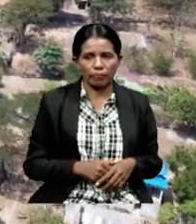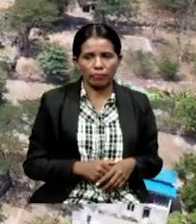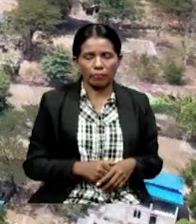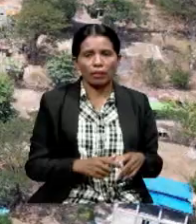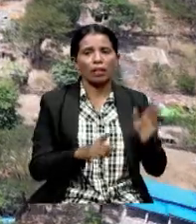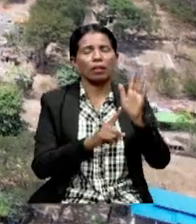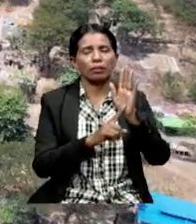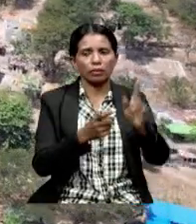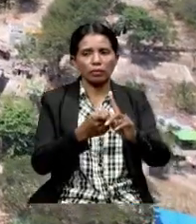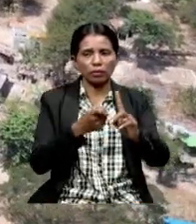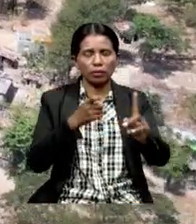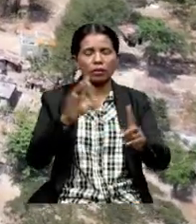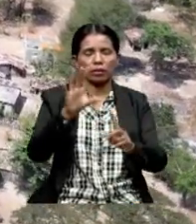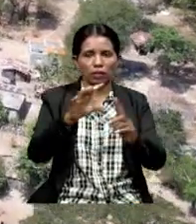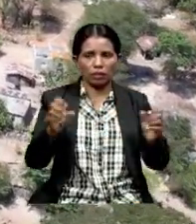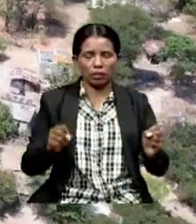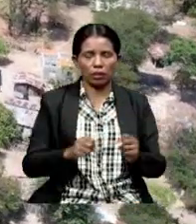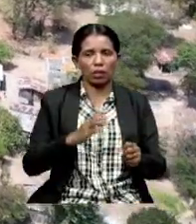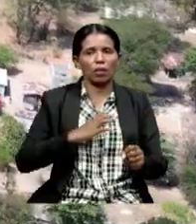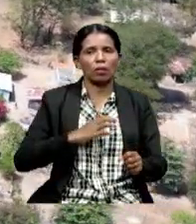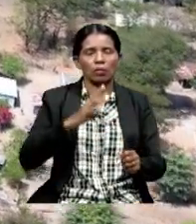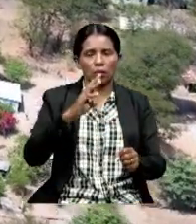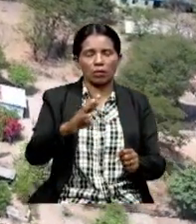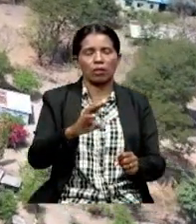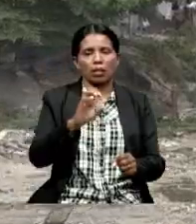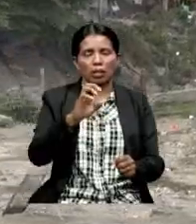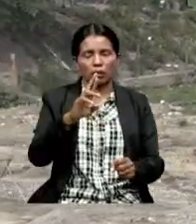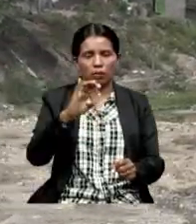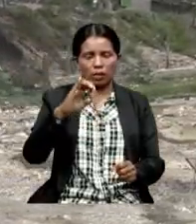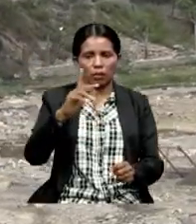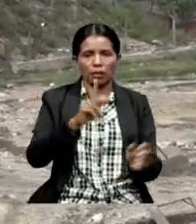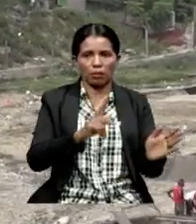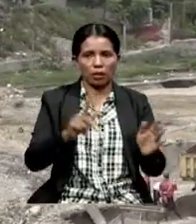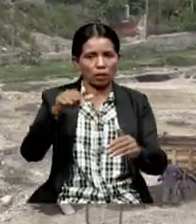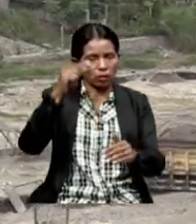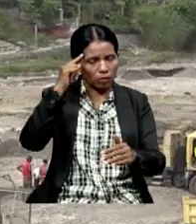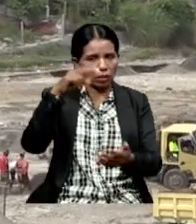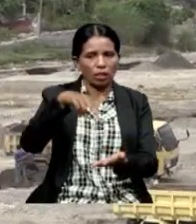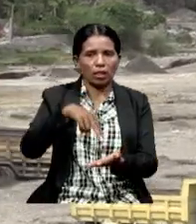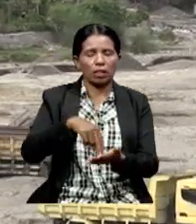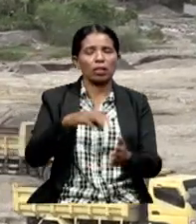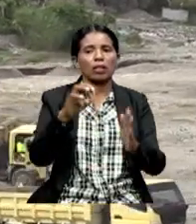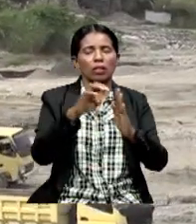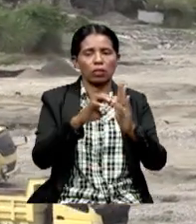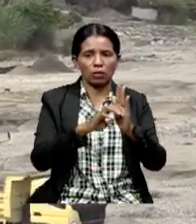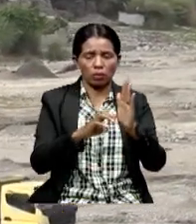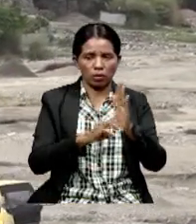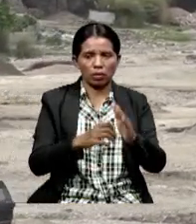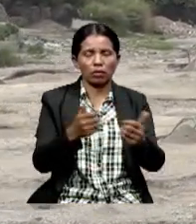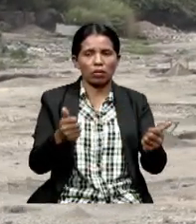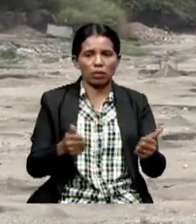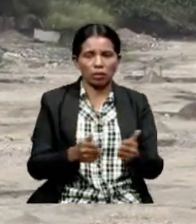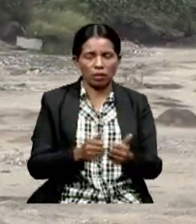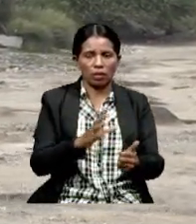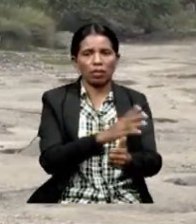Lihirak ne hatu husi sefisuku Comoro Eurico de Jesus konaba plano governo estabelece estrutura orgânica ba autoridade